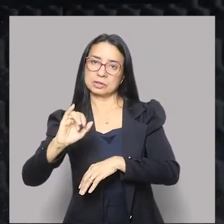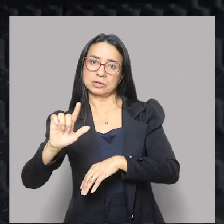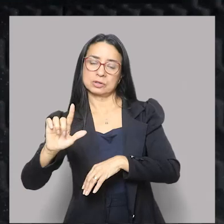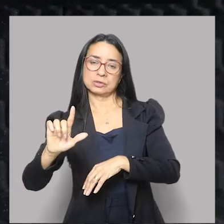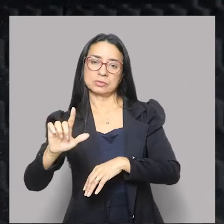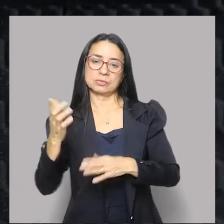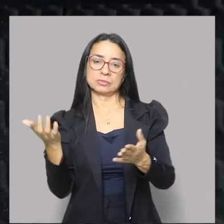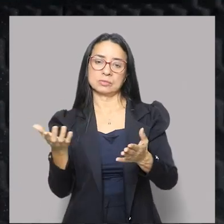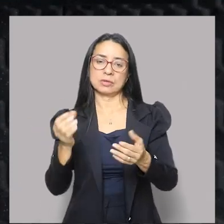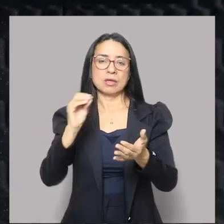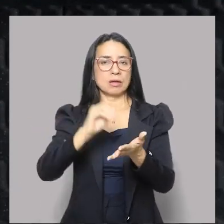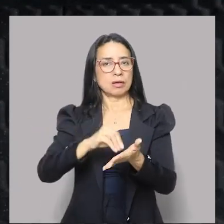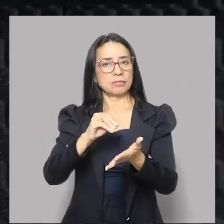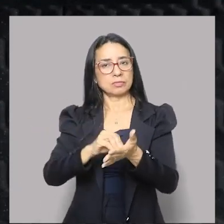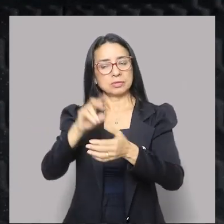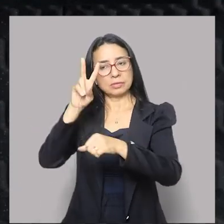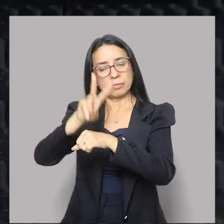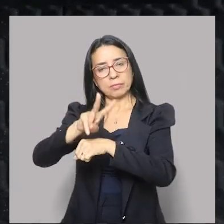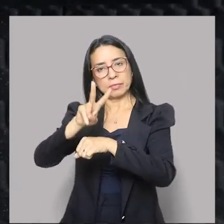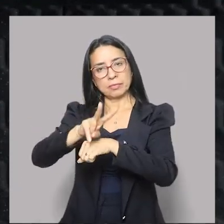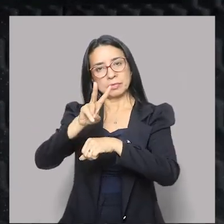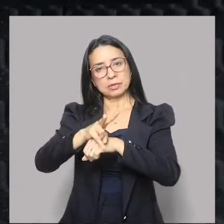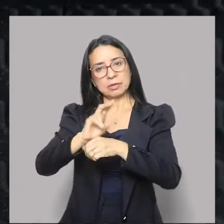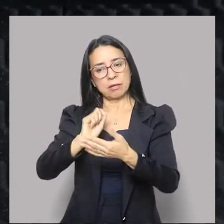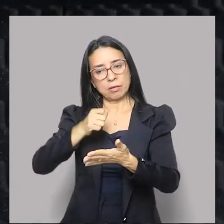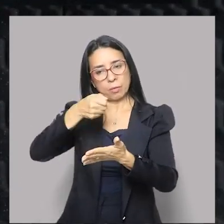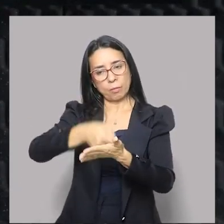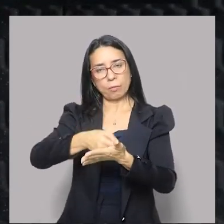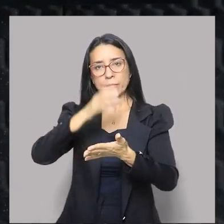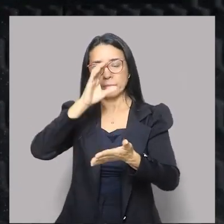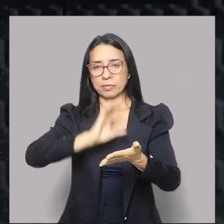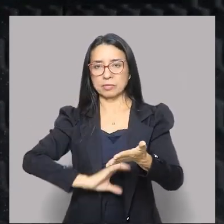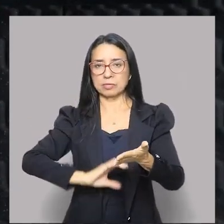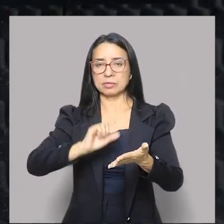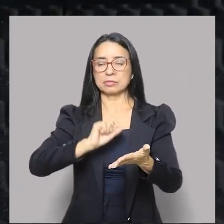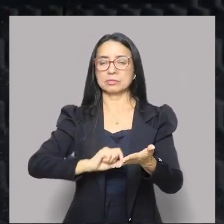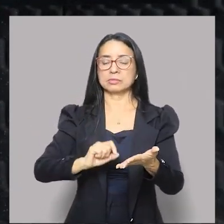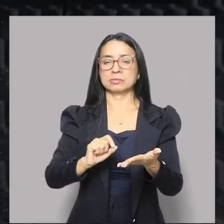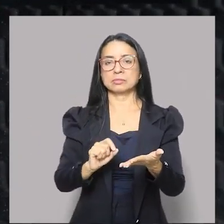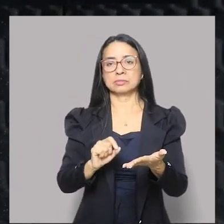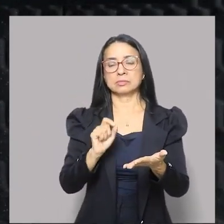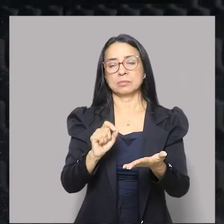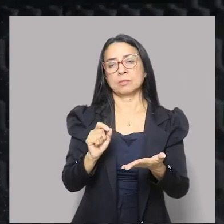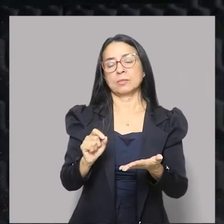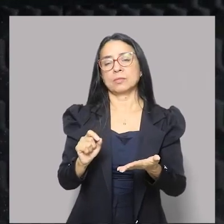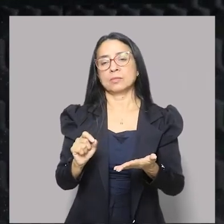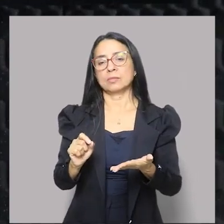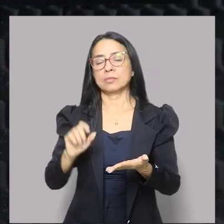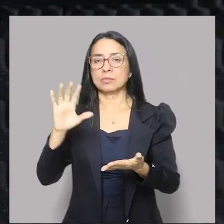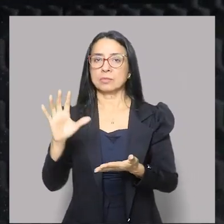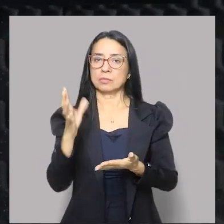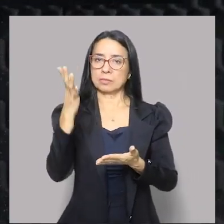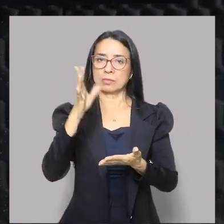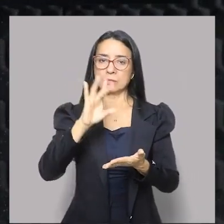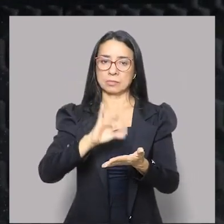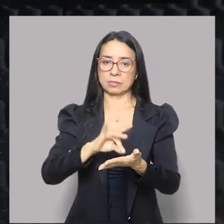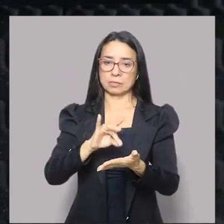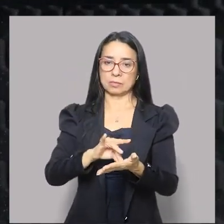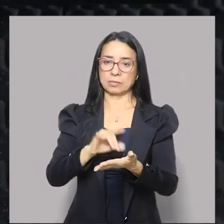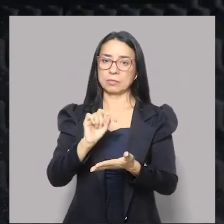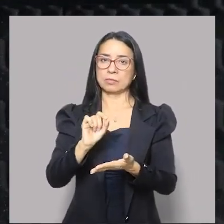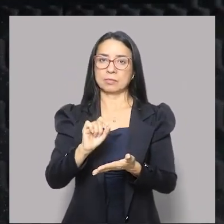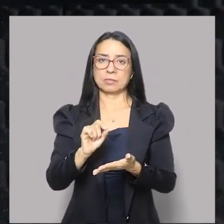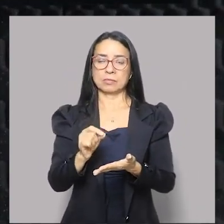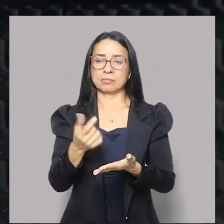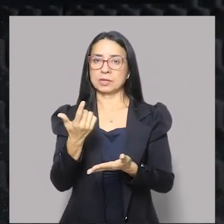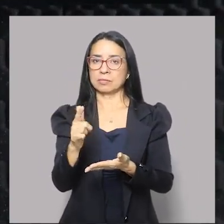mais fiscalizar e fazer o cumprimento, né, cidadão, para que ela aconteça de fato e isso